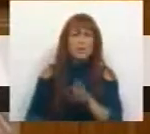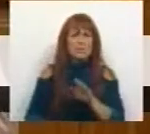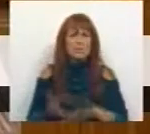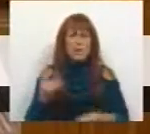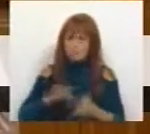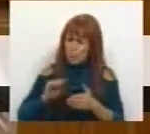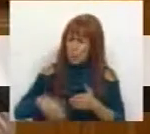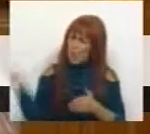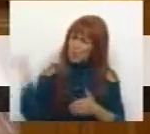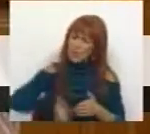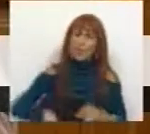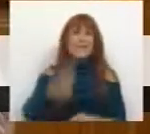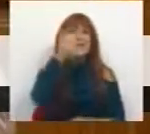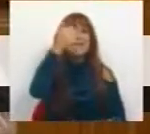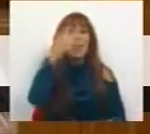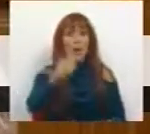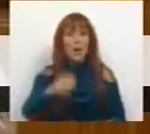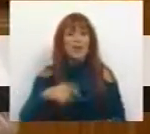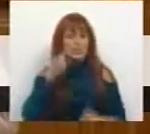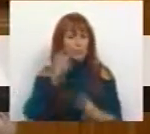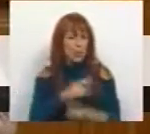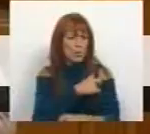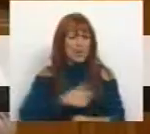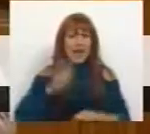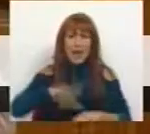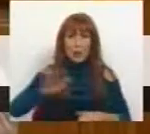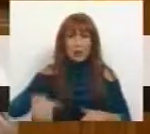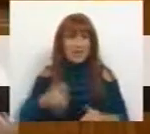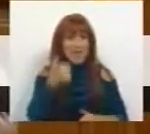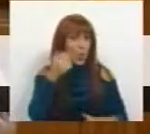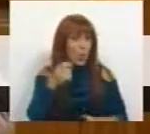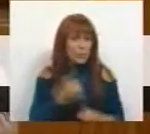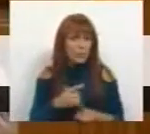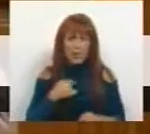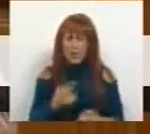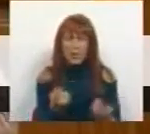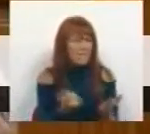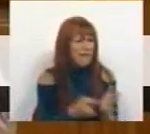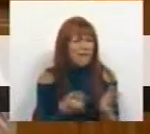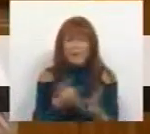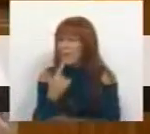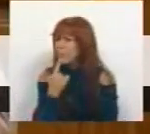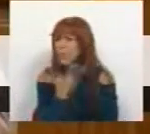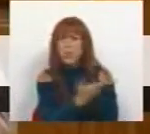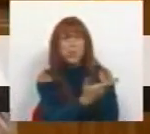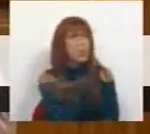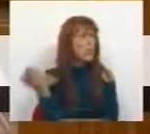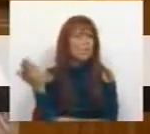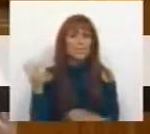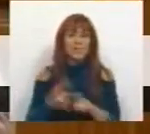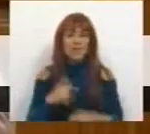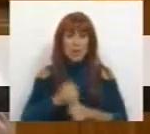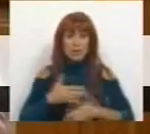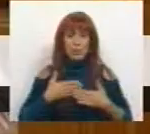menos a contratação de 50 vigilantes da natureza. Porque nós temos uma escassez muito séria